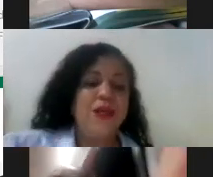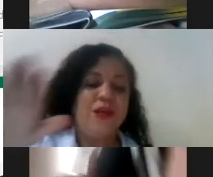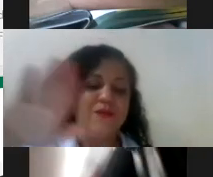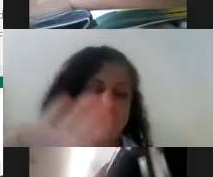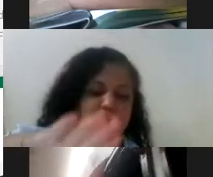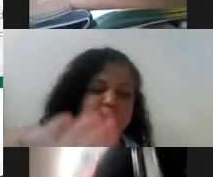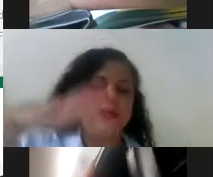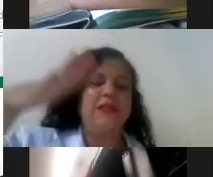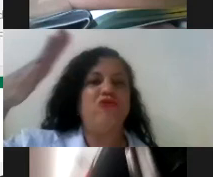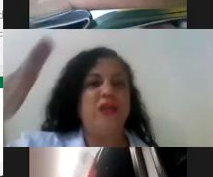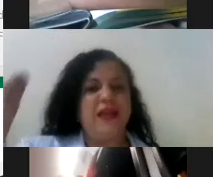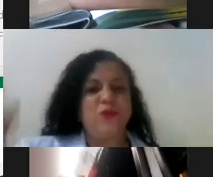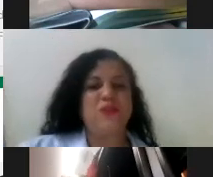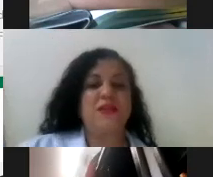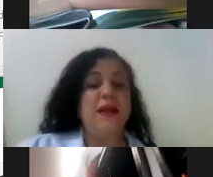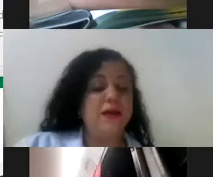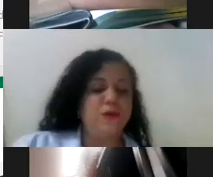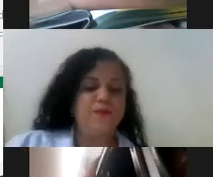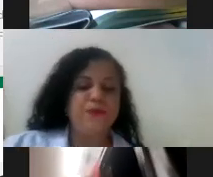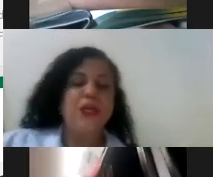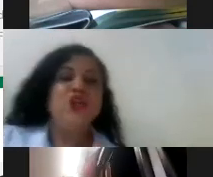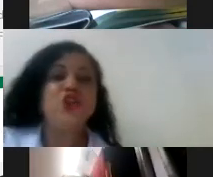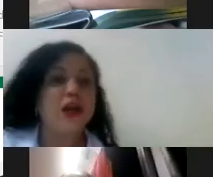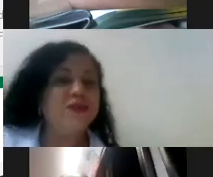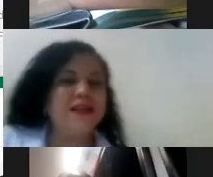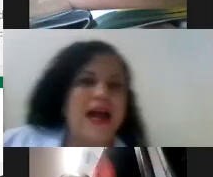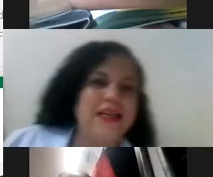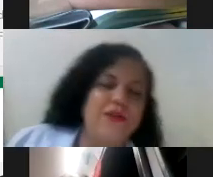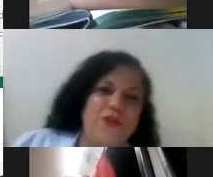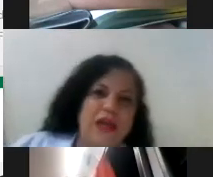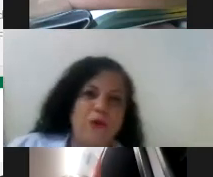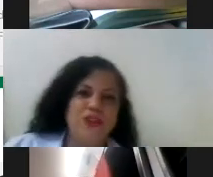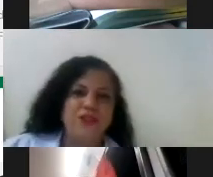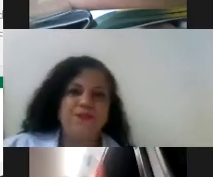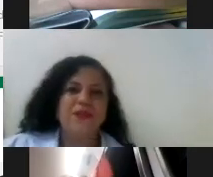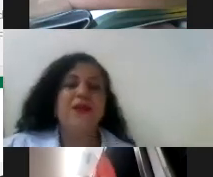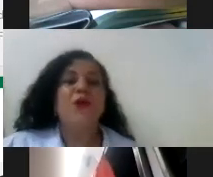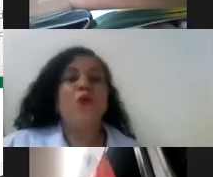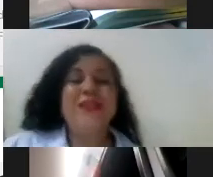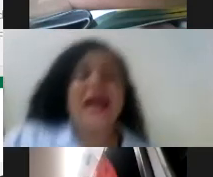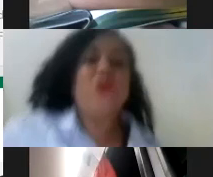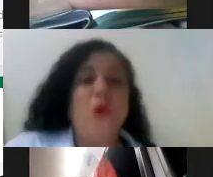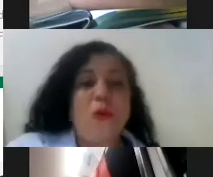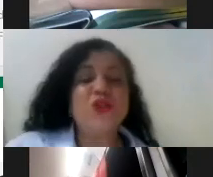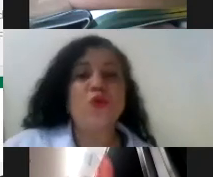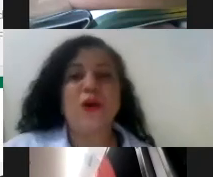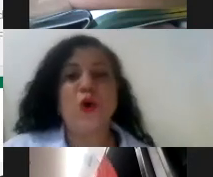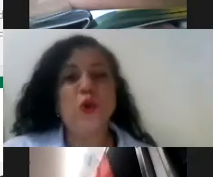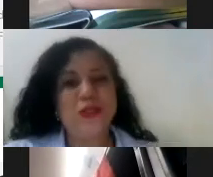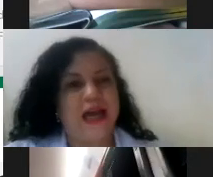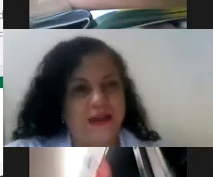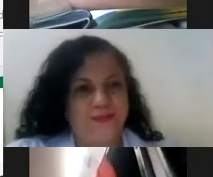cadeira, decúbito lateral direito, esquerdo. Só que um detalhe que eu vou falar hoje, cuidado com a